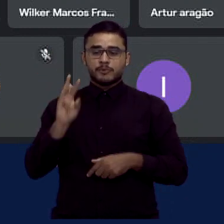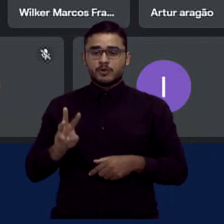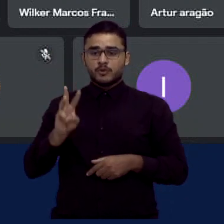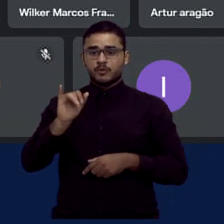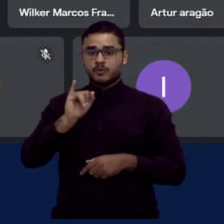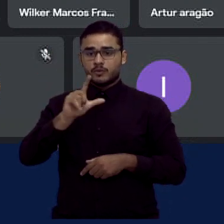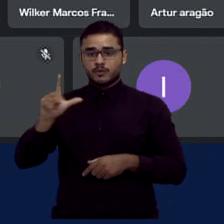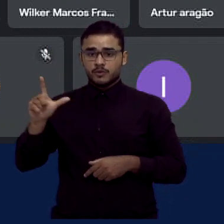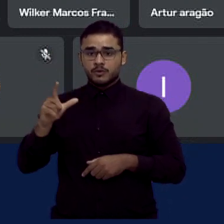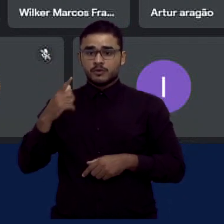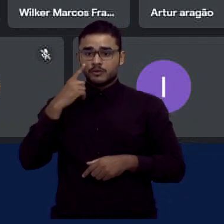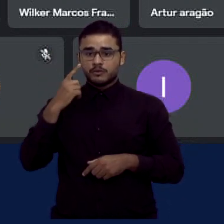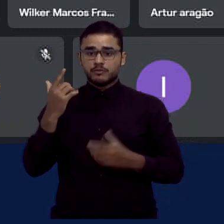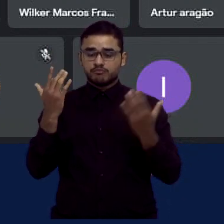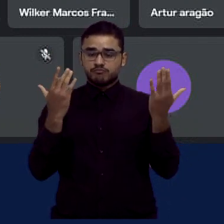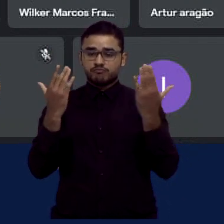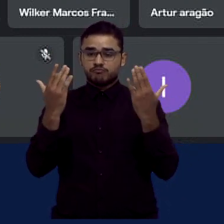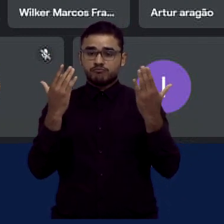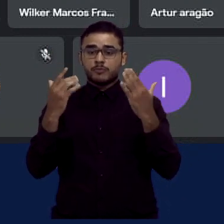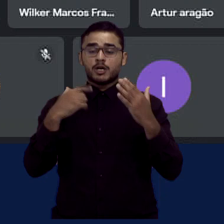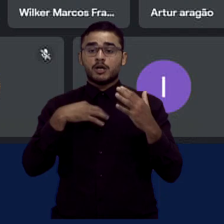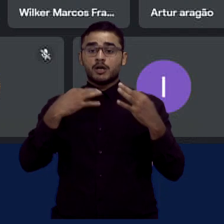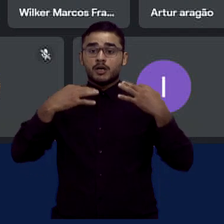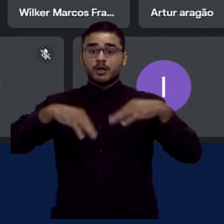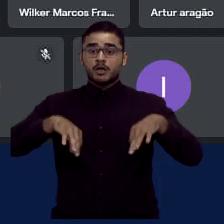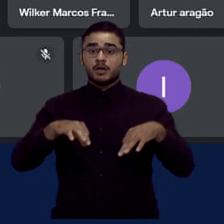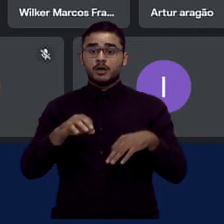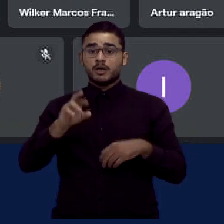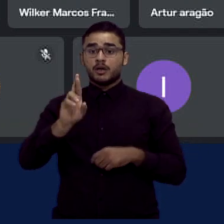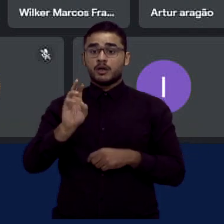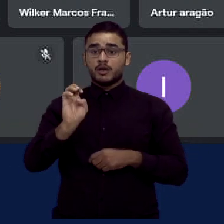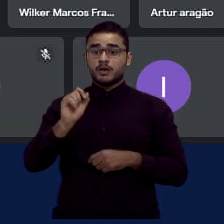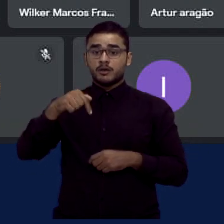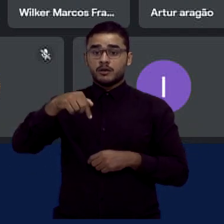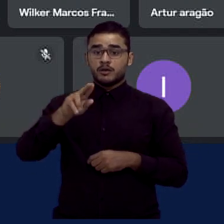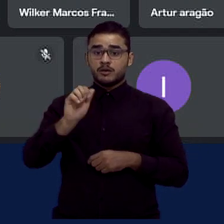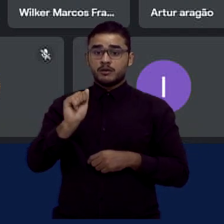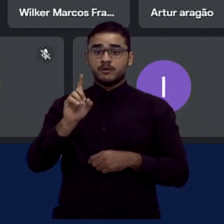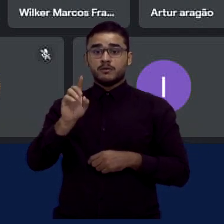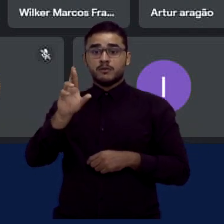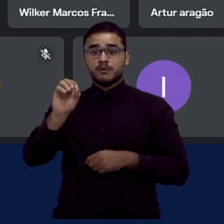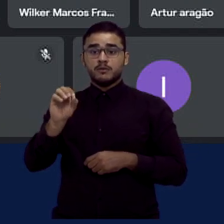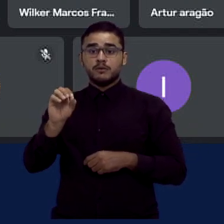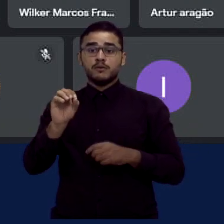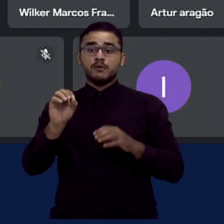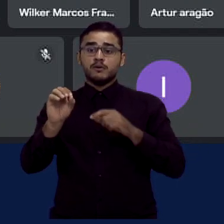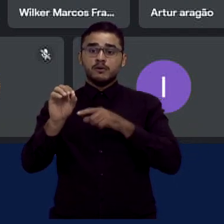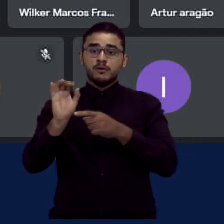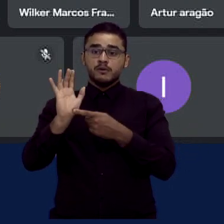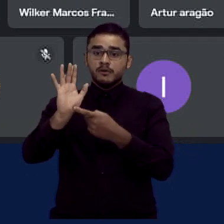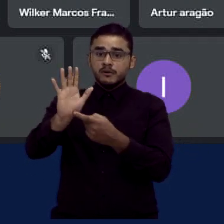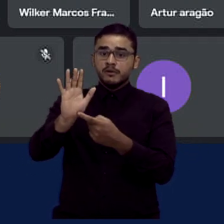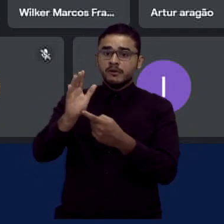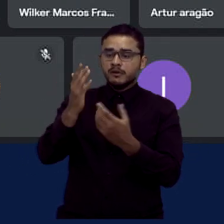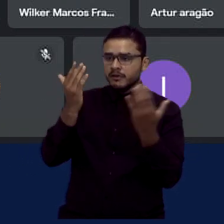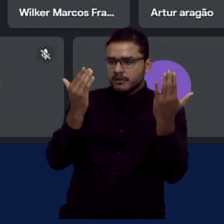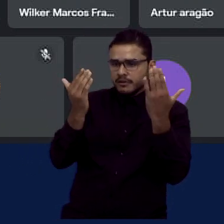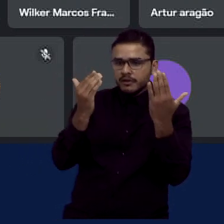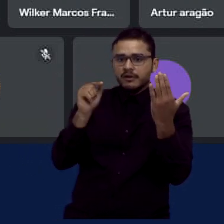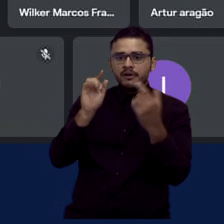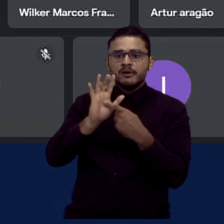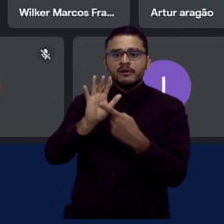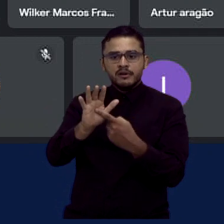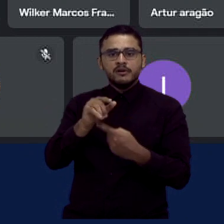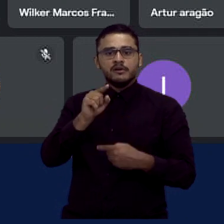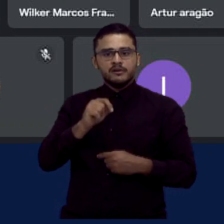dar a diferença entre um quadro e outro. Então ali ele tinha requadro. Ele não tinha uma sarjeta em si, mas aquele requadro funcionava como